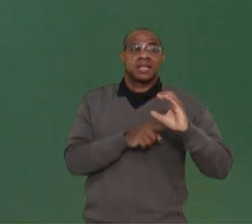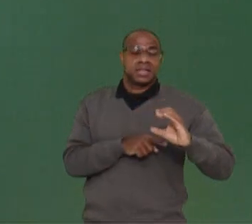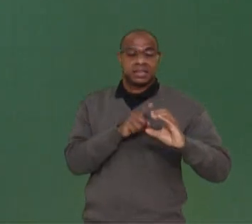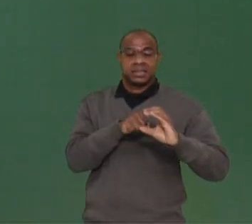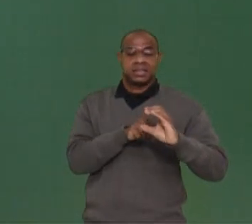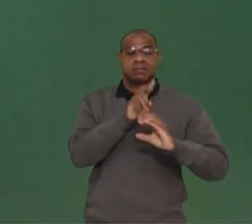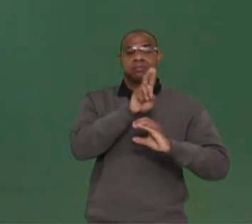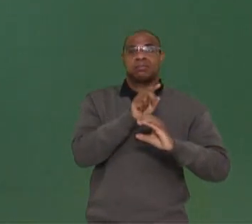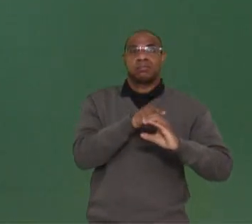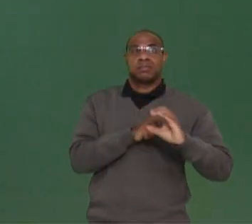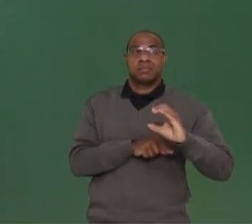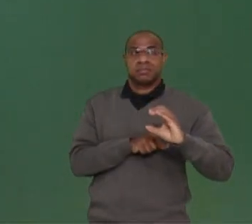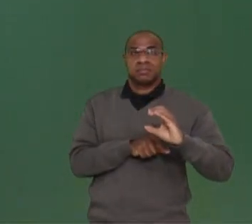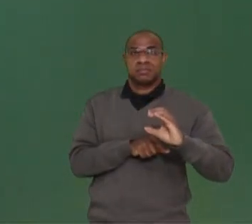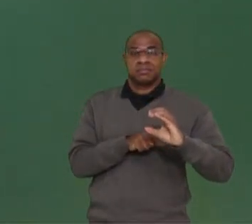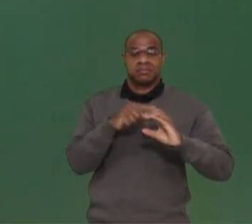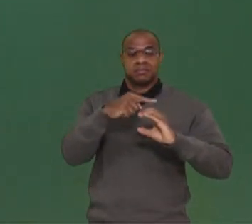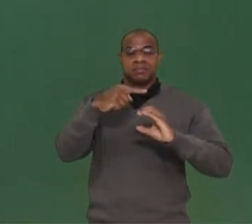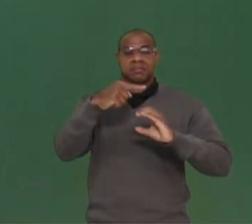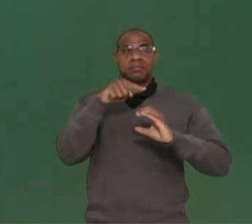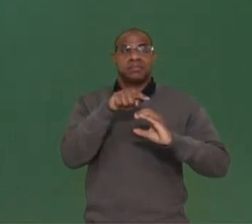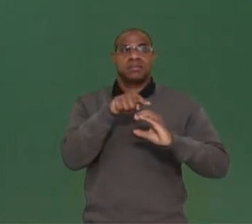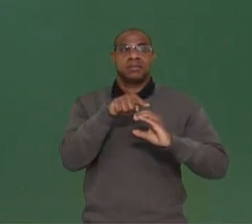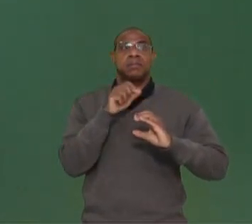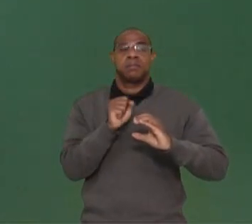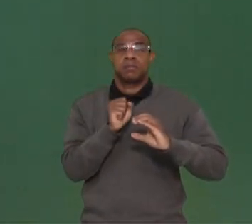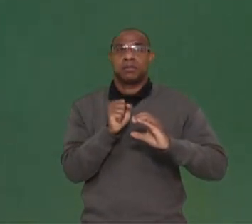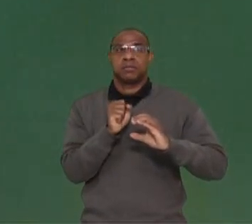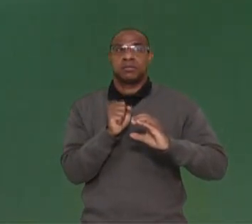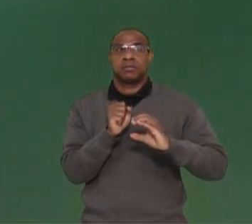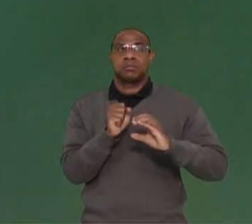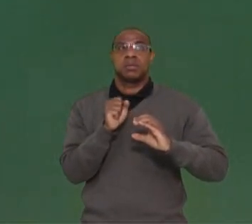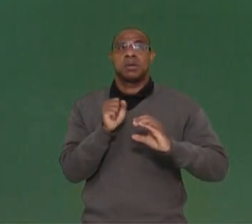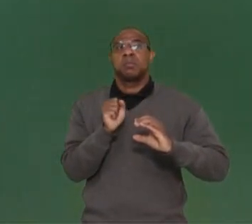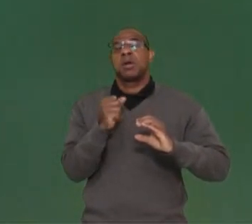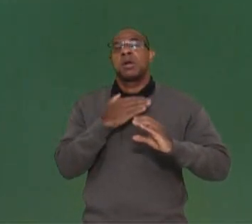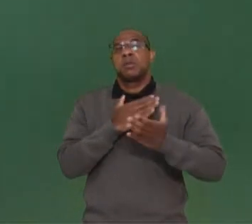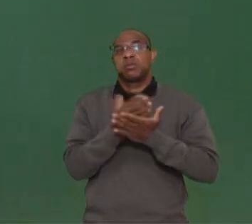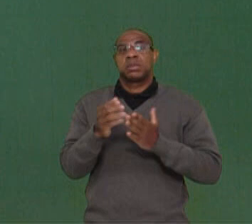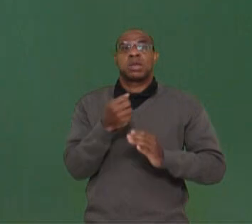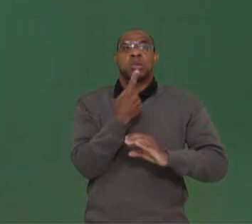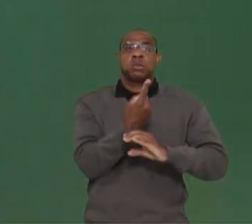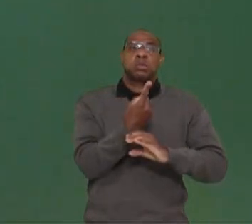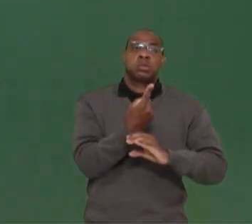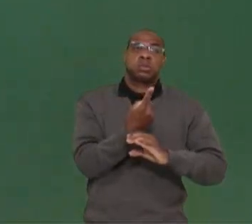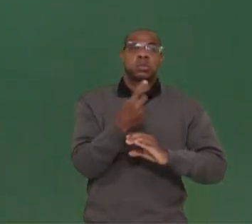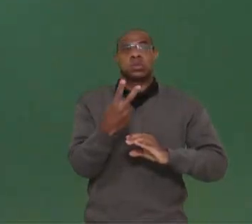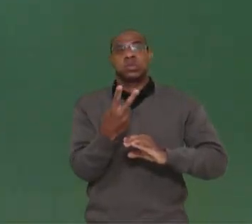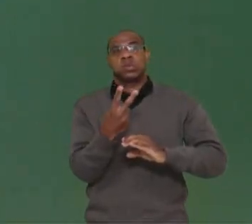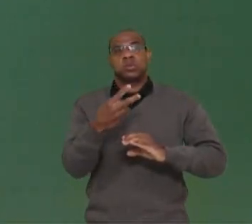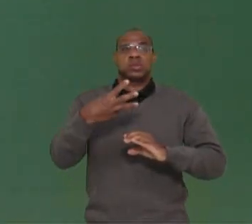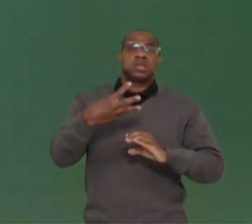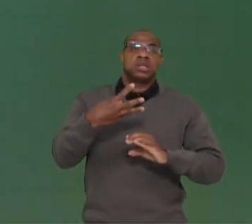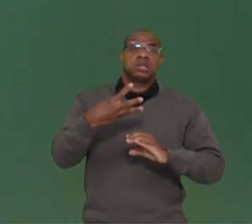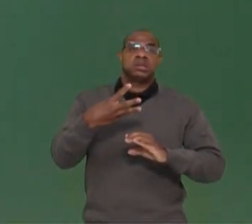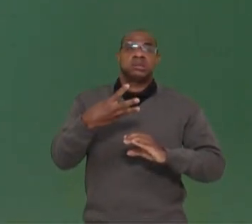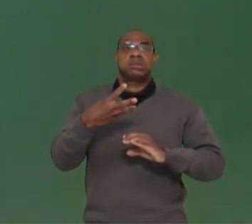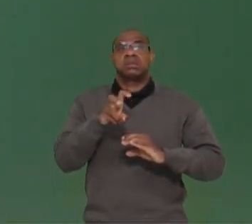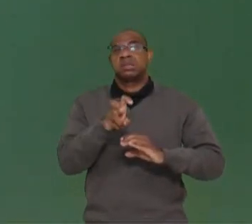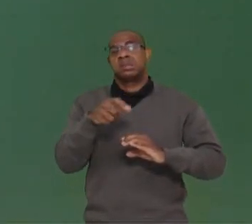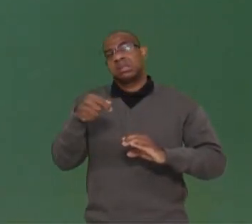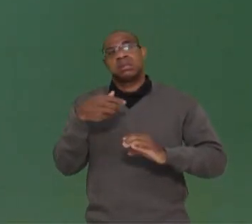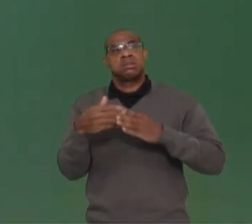colocar? Eu tenho 5 opções. Eu posso começar com 1, com 2, com 3, com 5 ou com 7. Então, eu tenho 5 opções ao